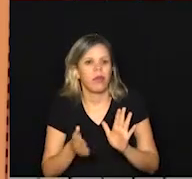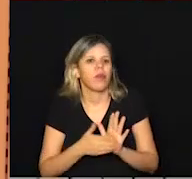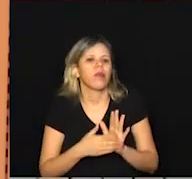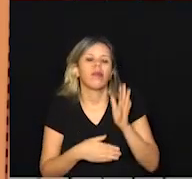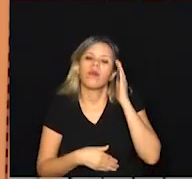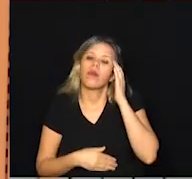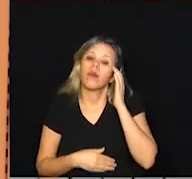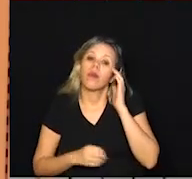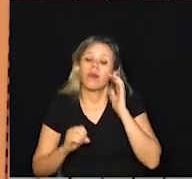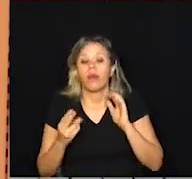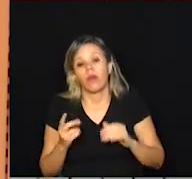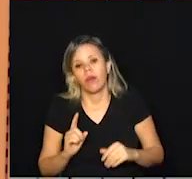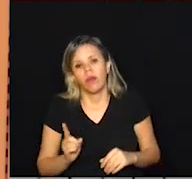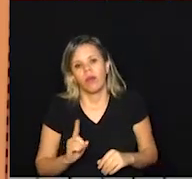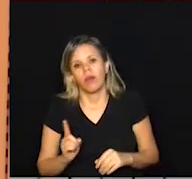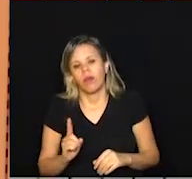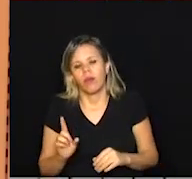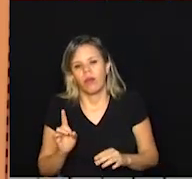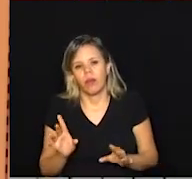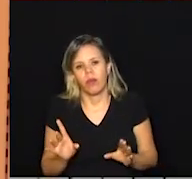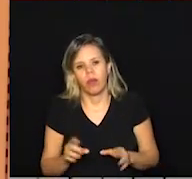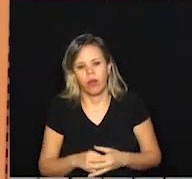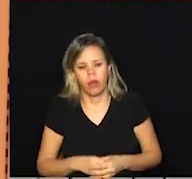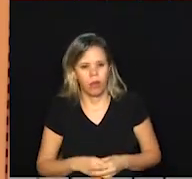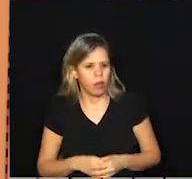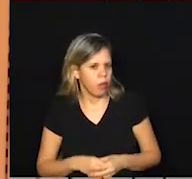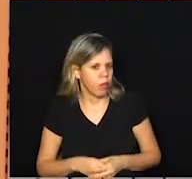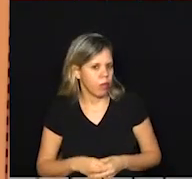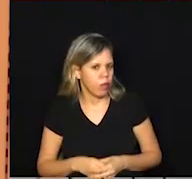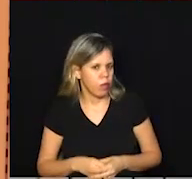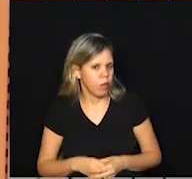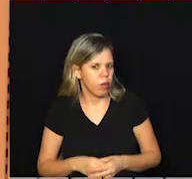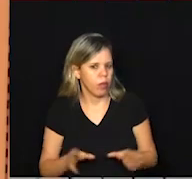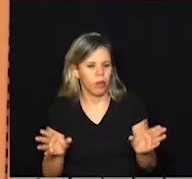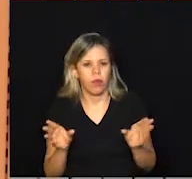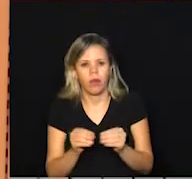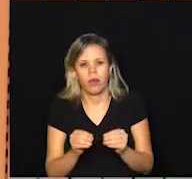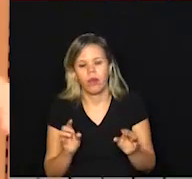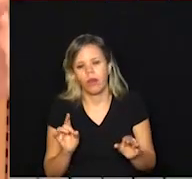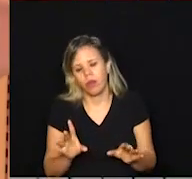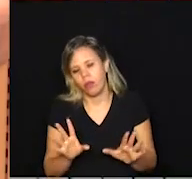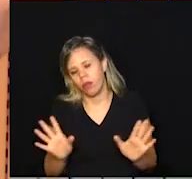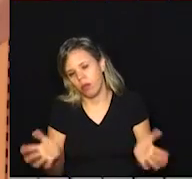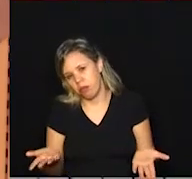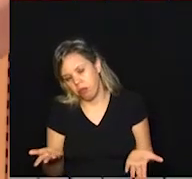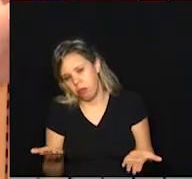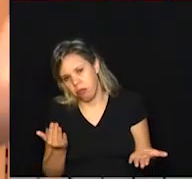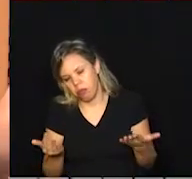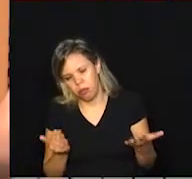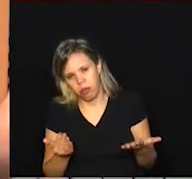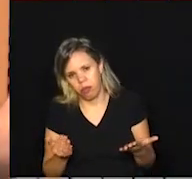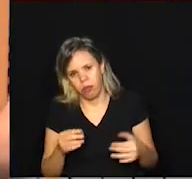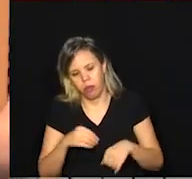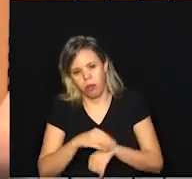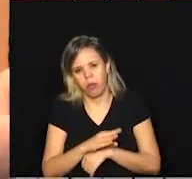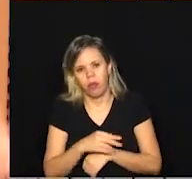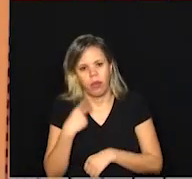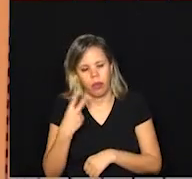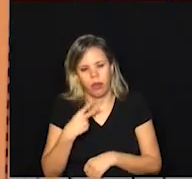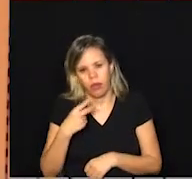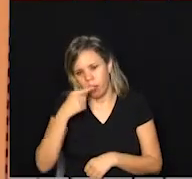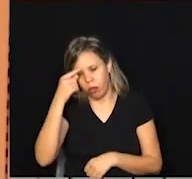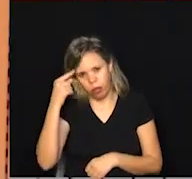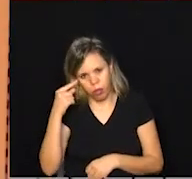caso contrário para sua das suas considerações finais passo então a